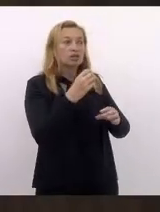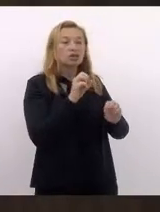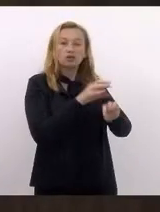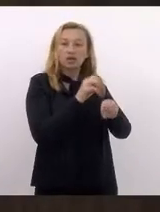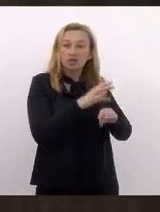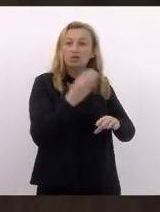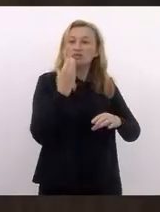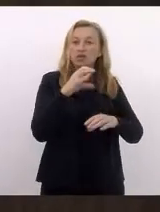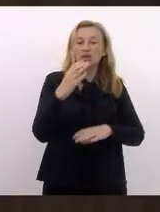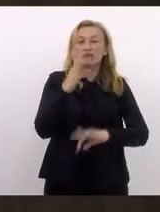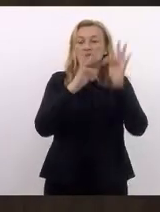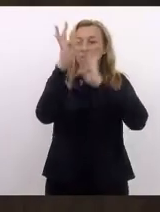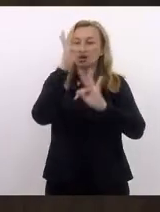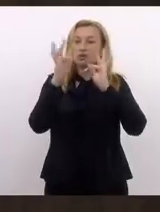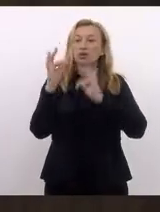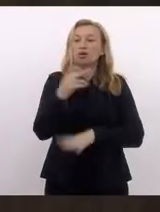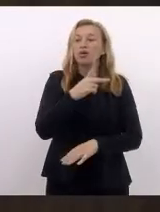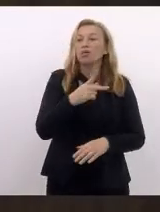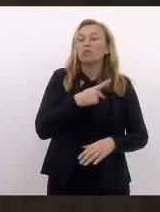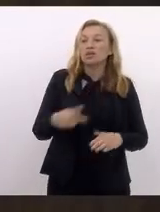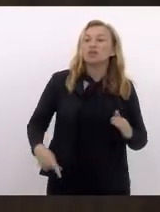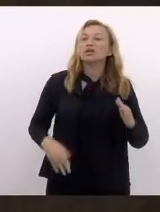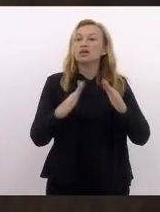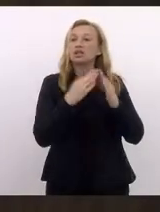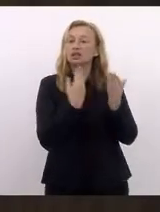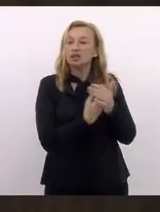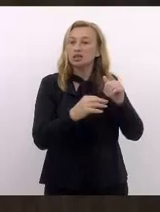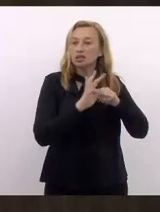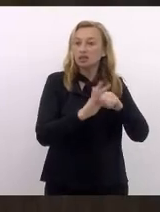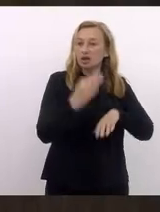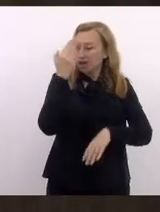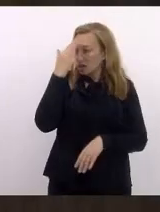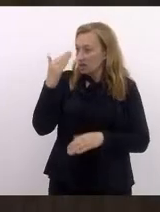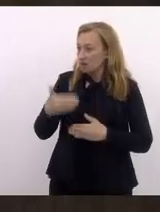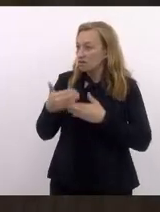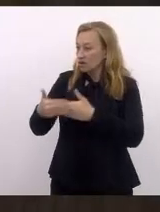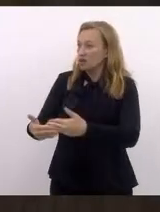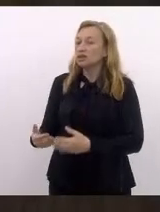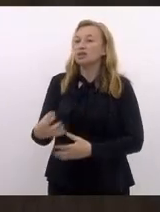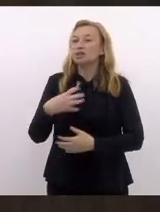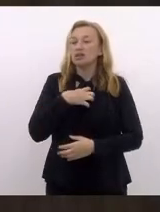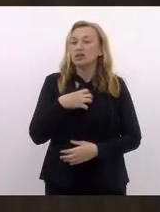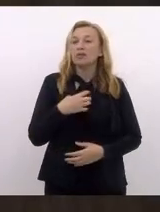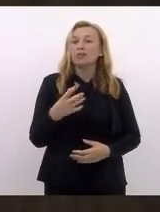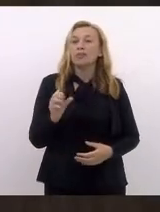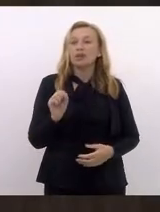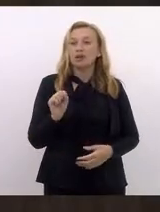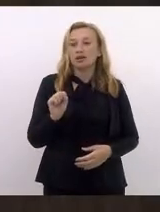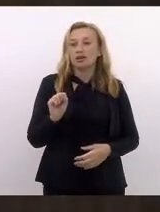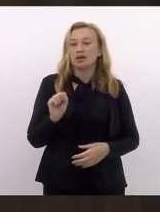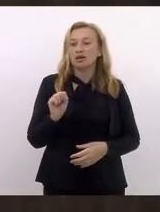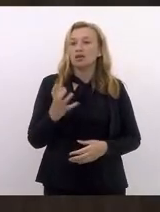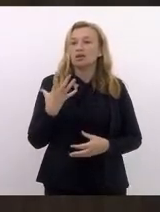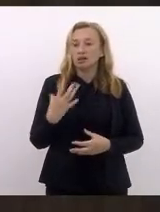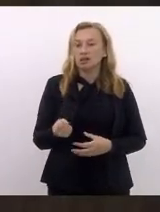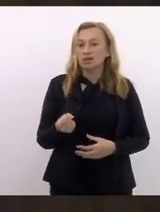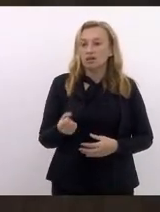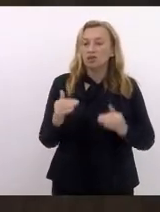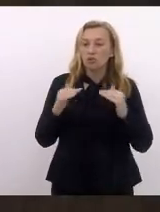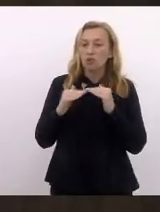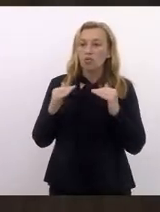Tecnologia presidente da Faetec foi importante agradeço André para passar um mês sentido portanto parecer é favorável